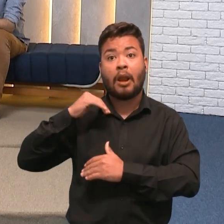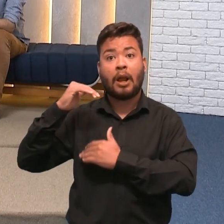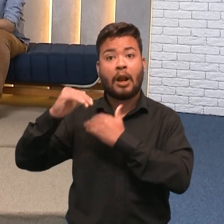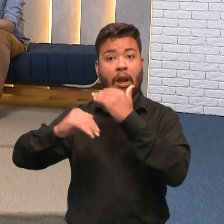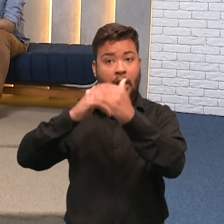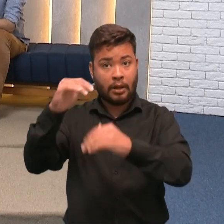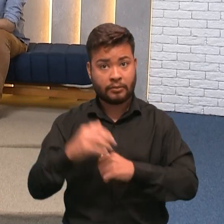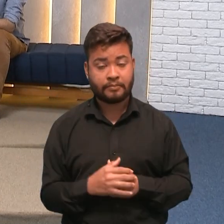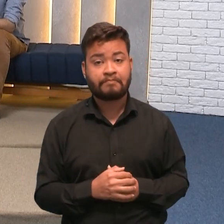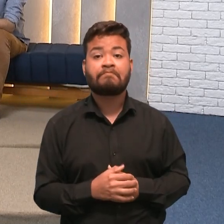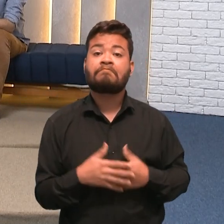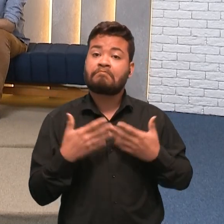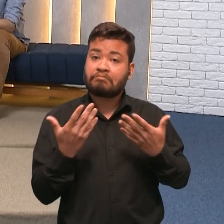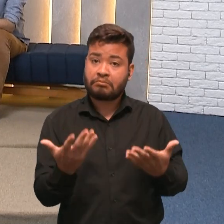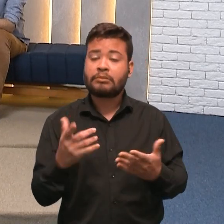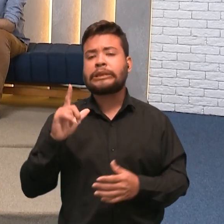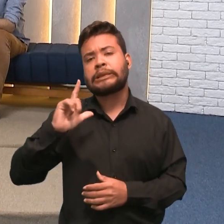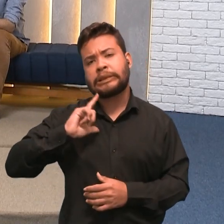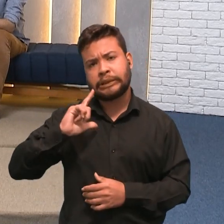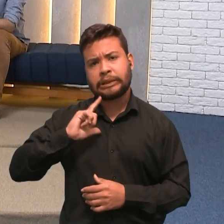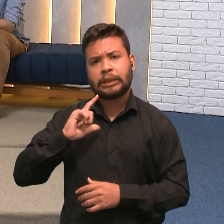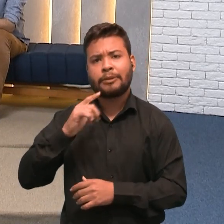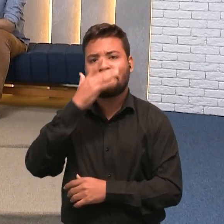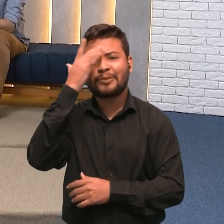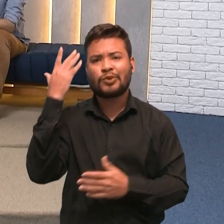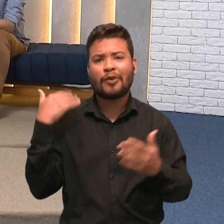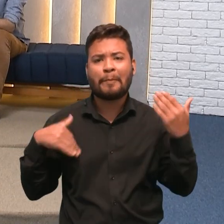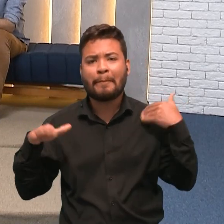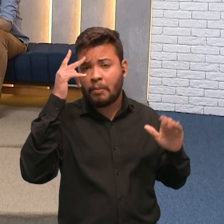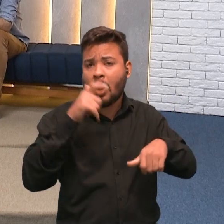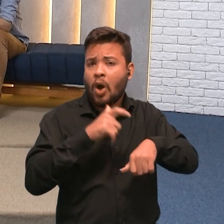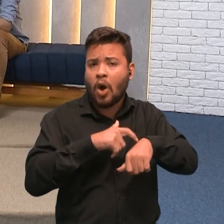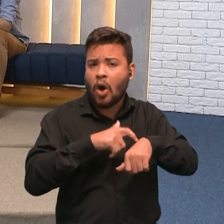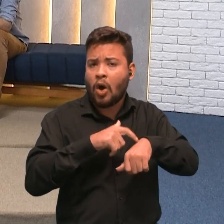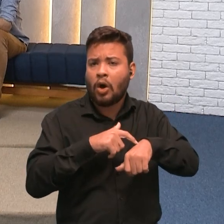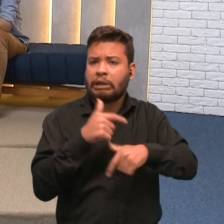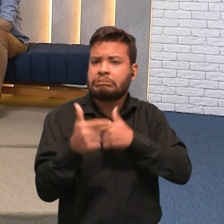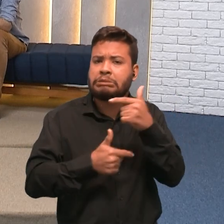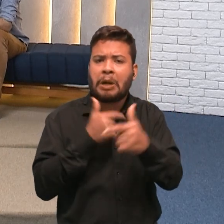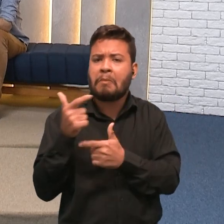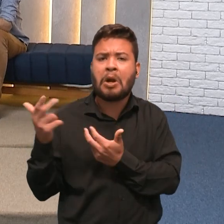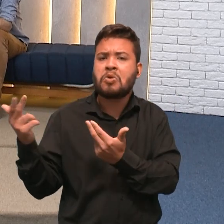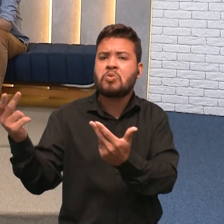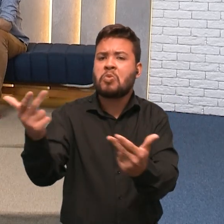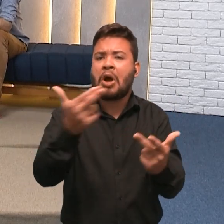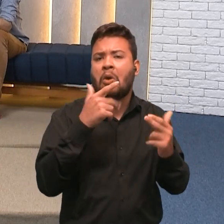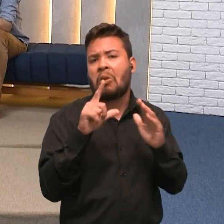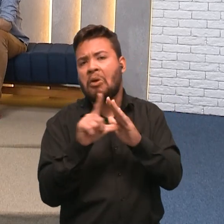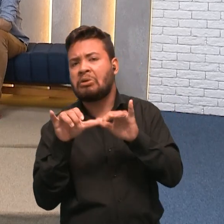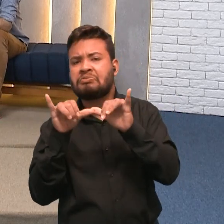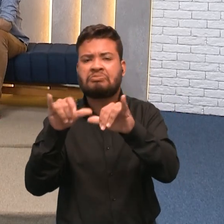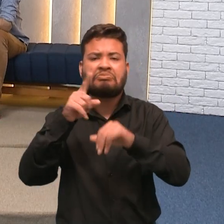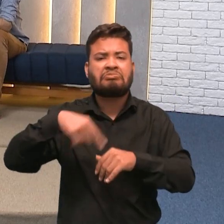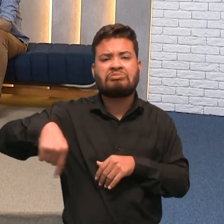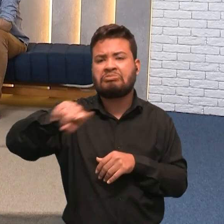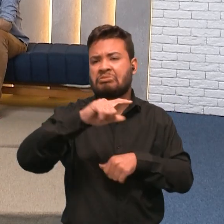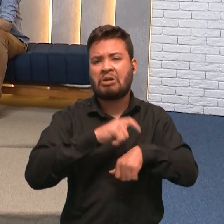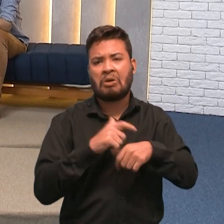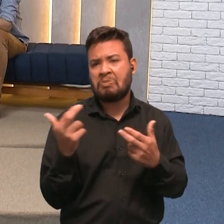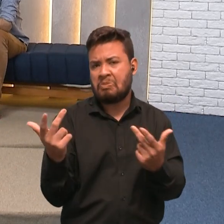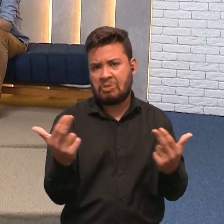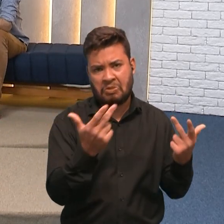lugar não comunicacional, para uma noção de uma alta relação com a sociedade. Até o silêncio